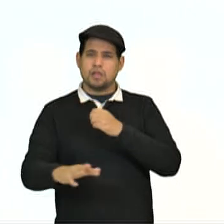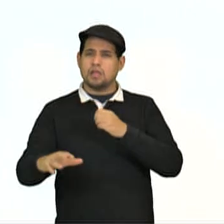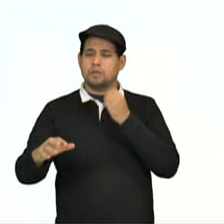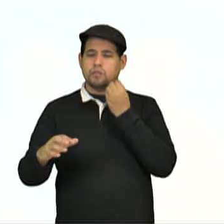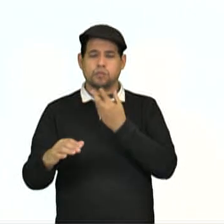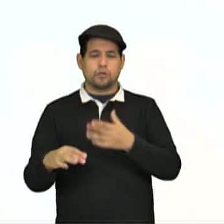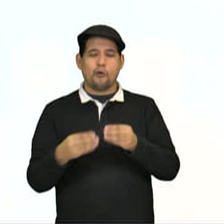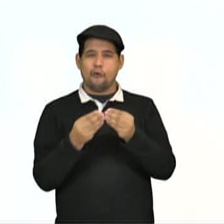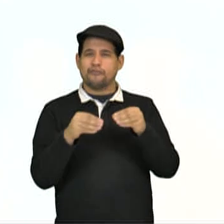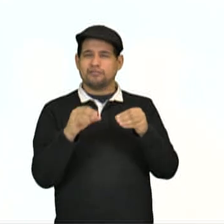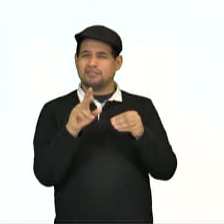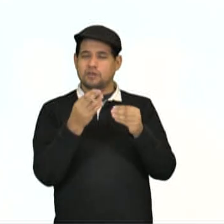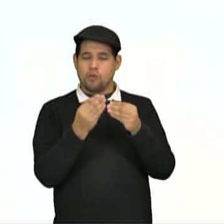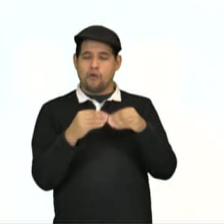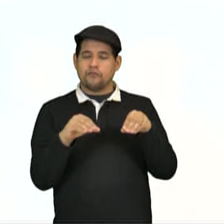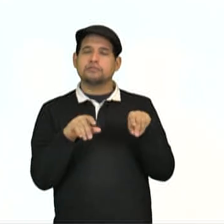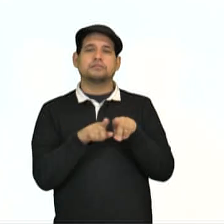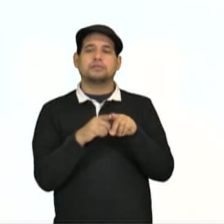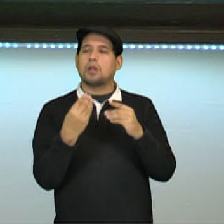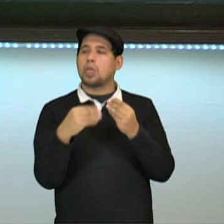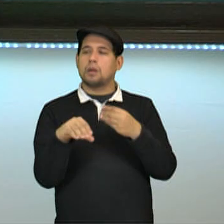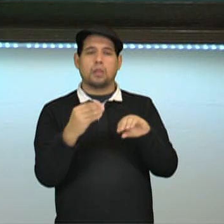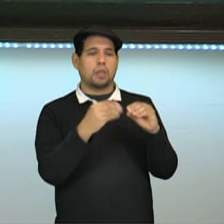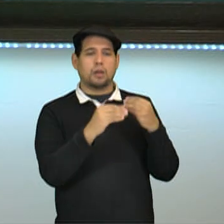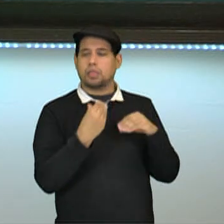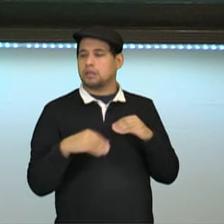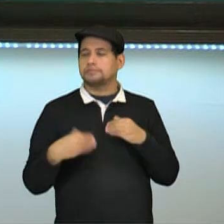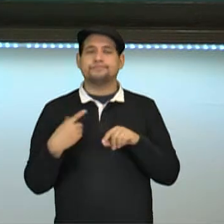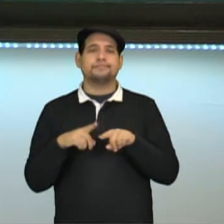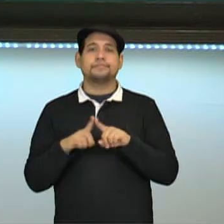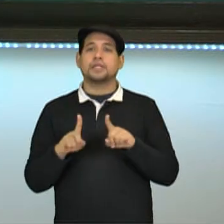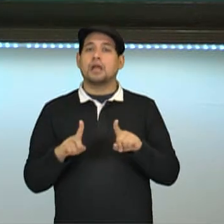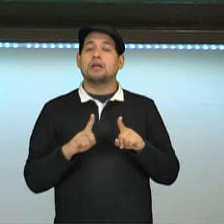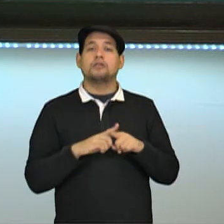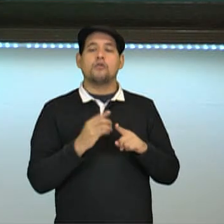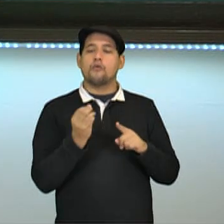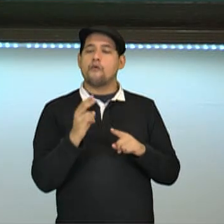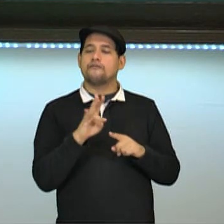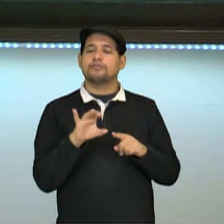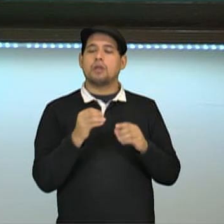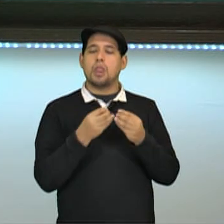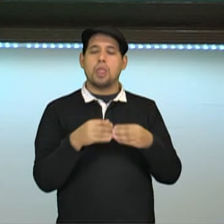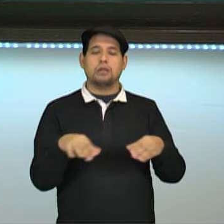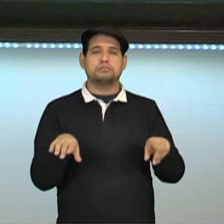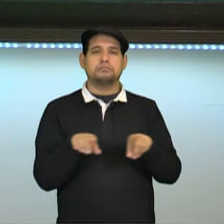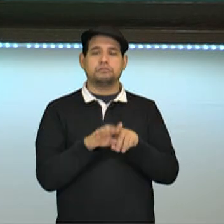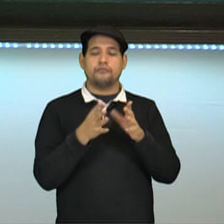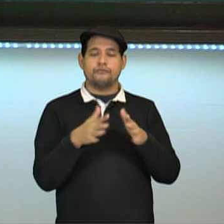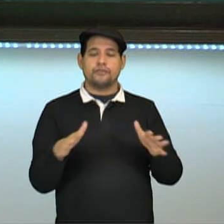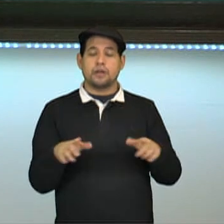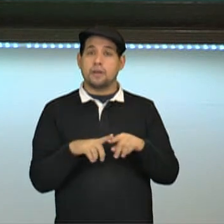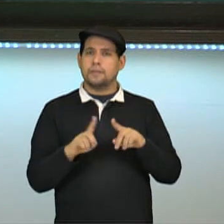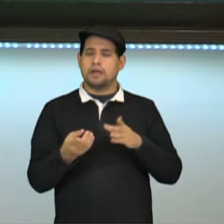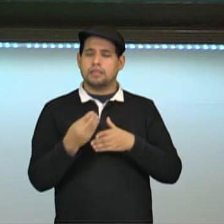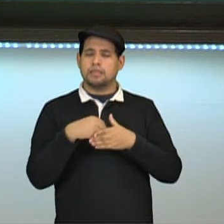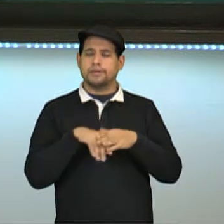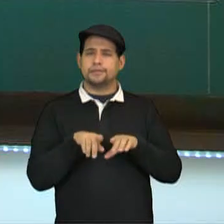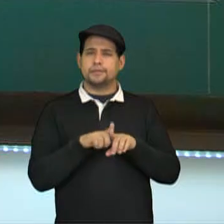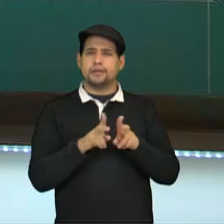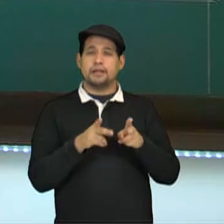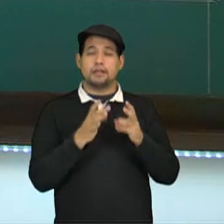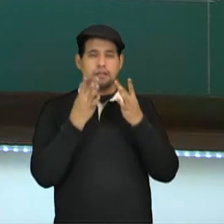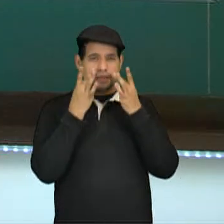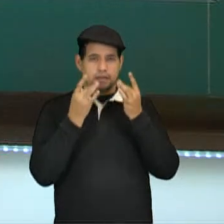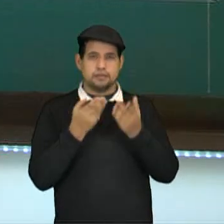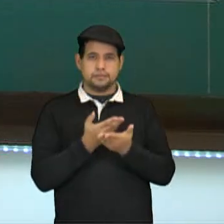liberam ali, né, depois do acasalamento, é liberado e os ovos são eliminados ali para o meio externo. No interior, eu vou chamar a